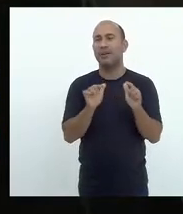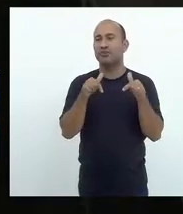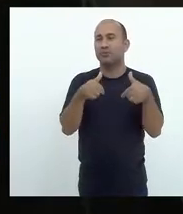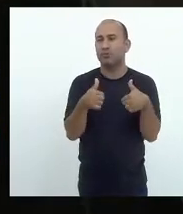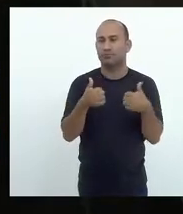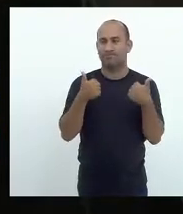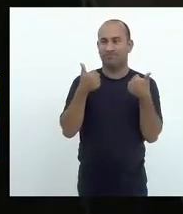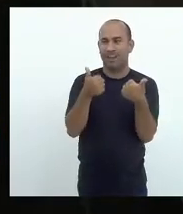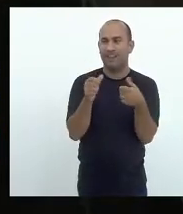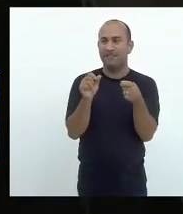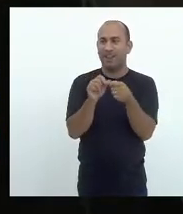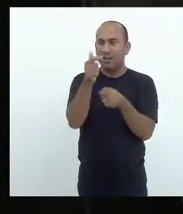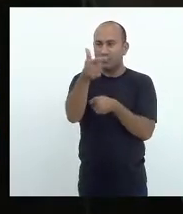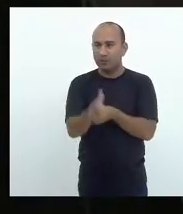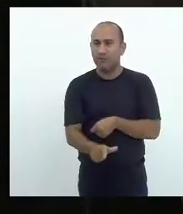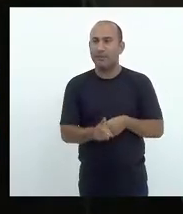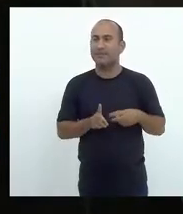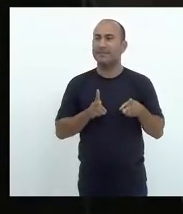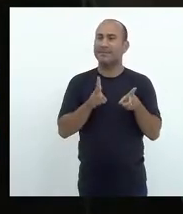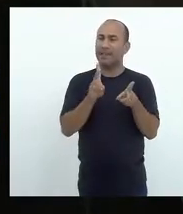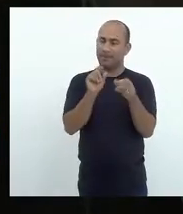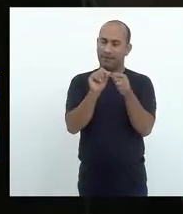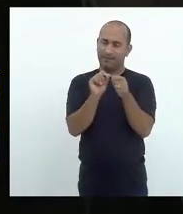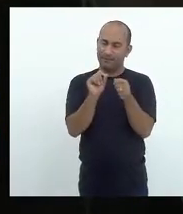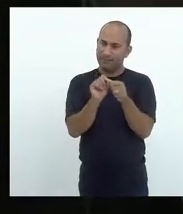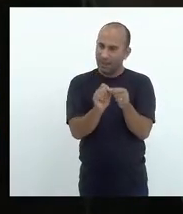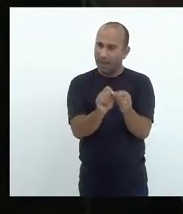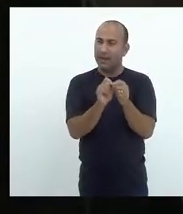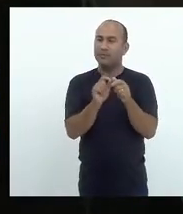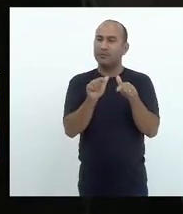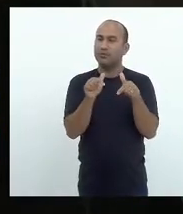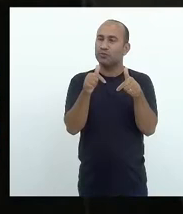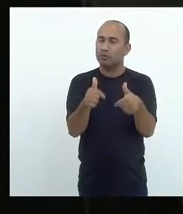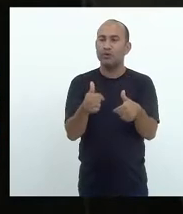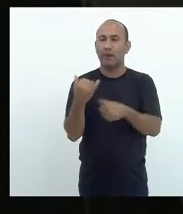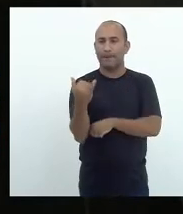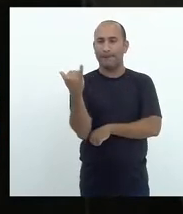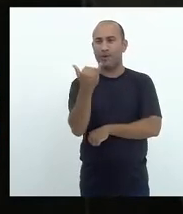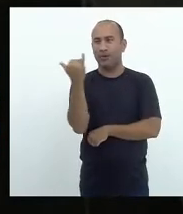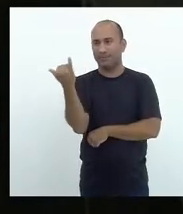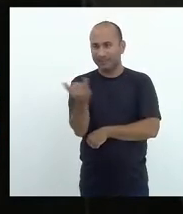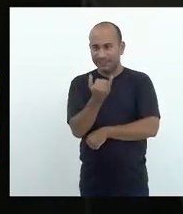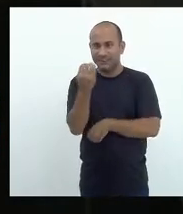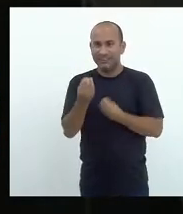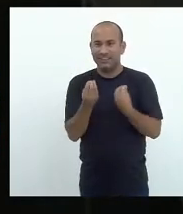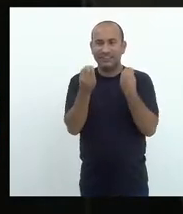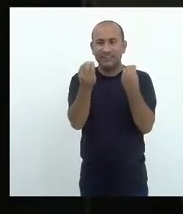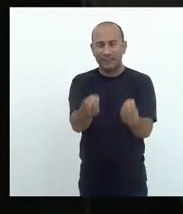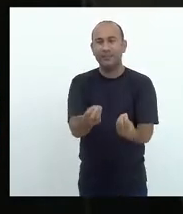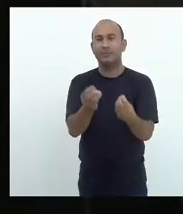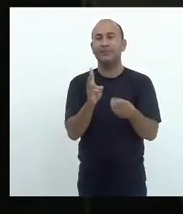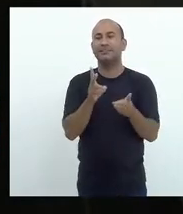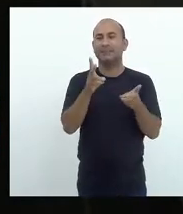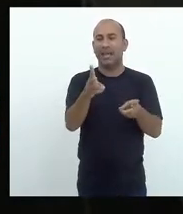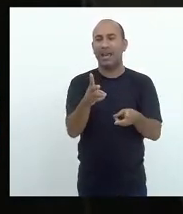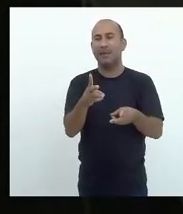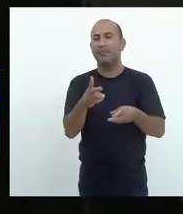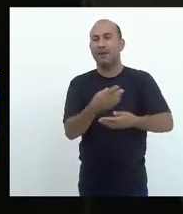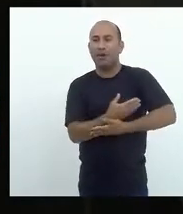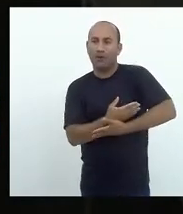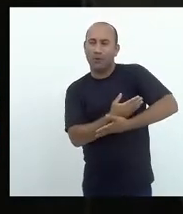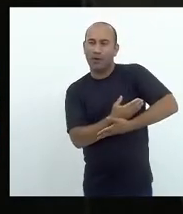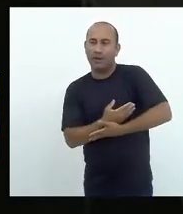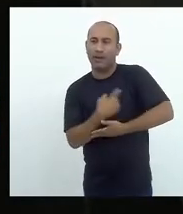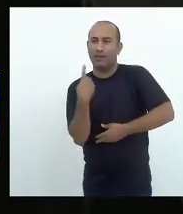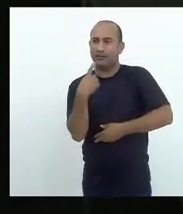e fará com maestria, como sempre fez, um papel importantíssimo, dando e cedendo o colinho para as nossas